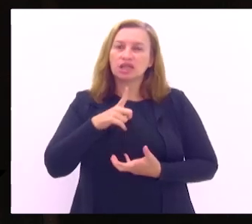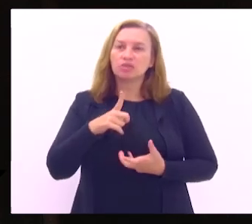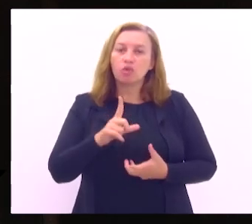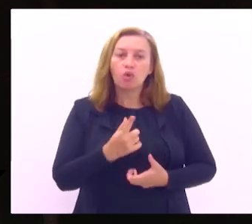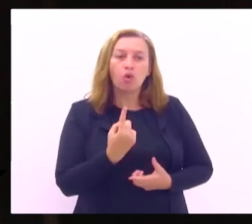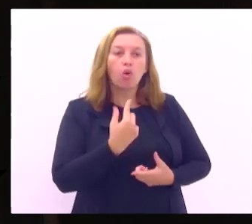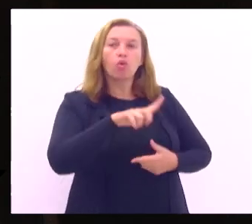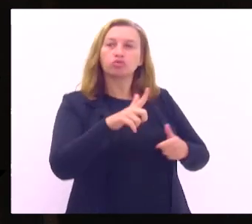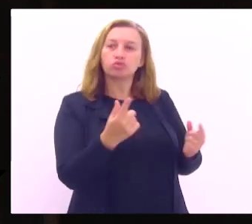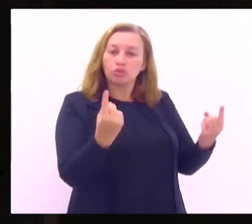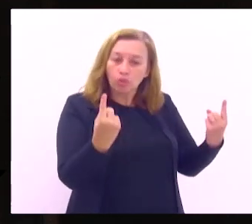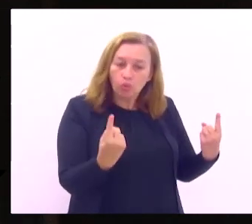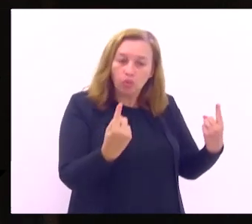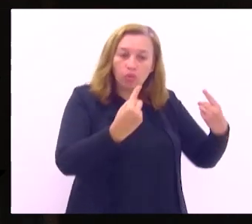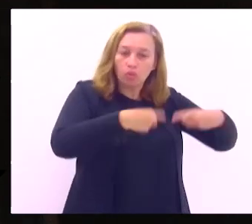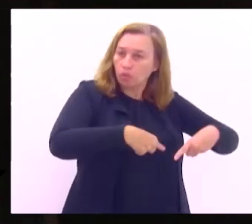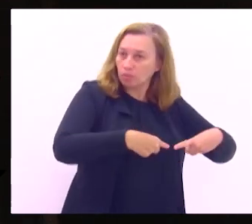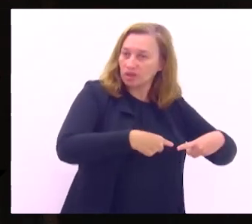campeonato